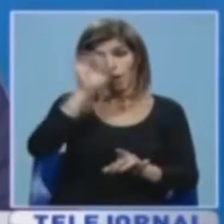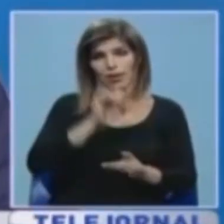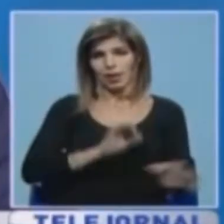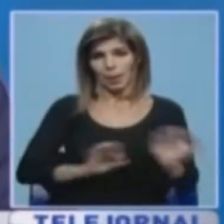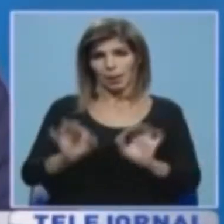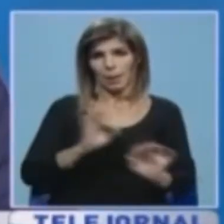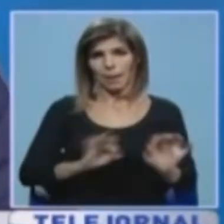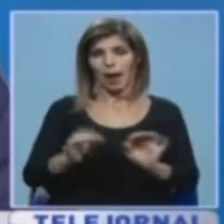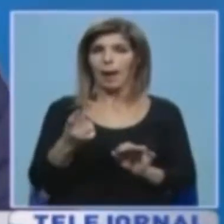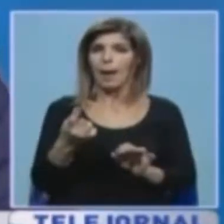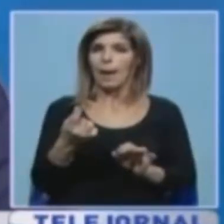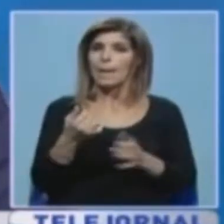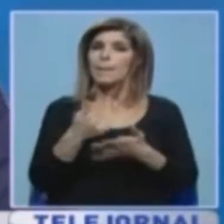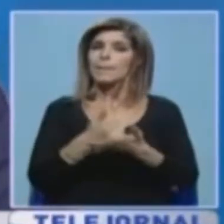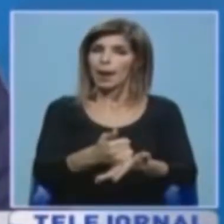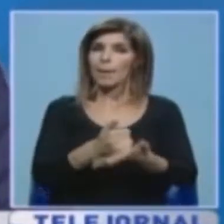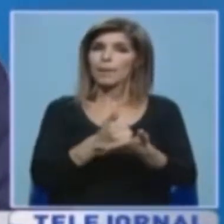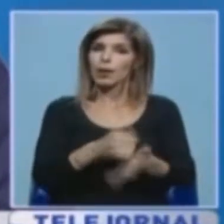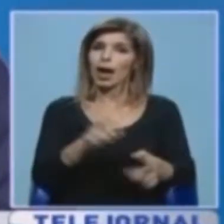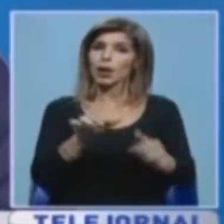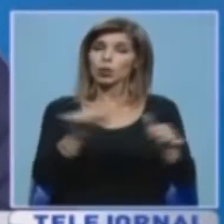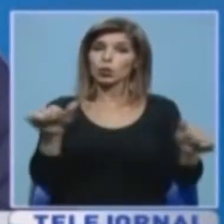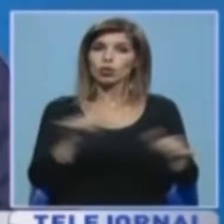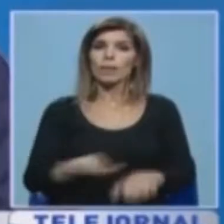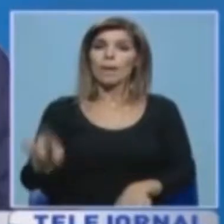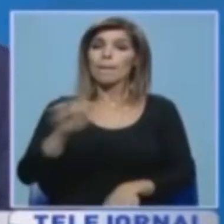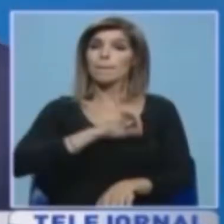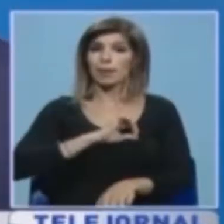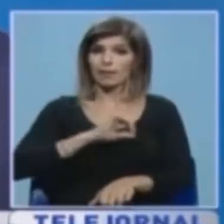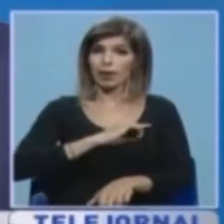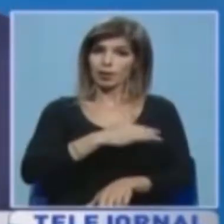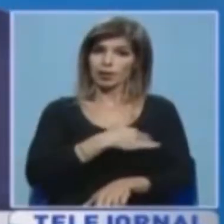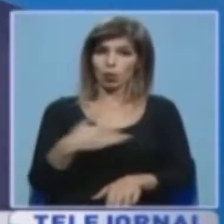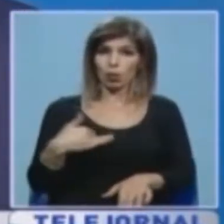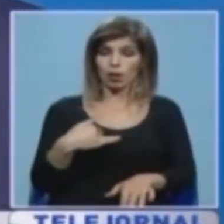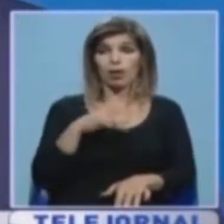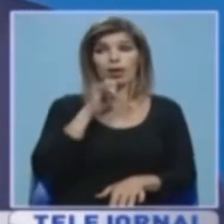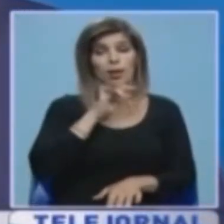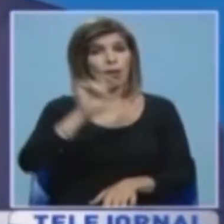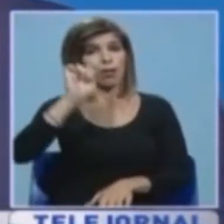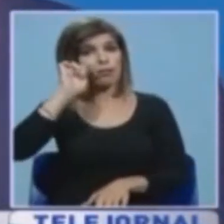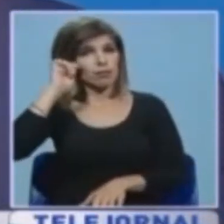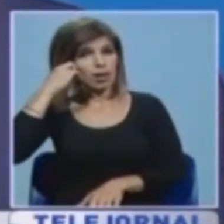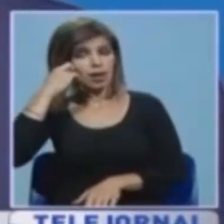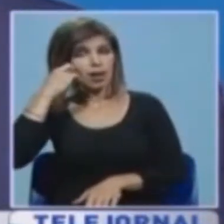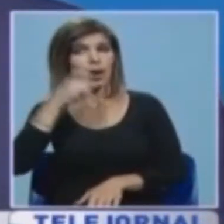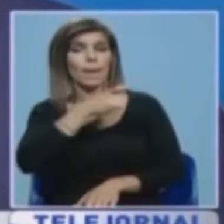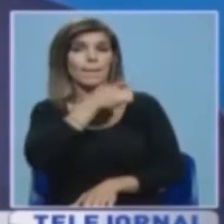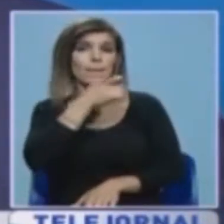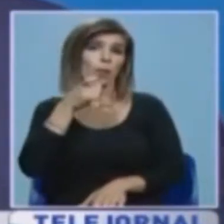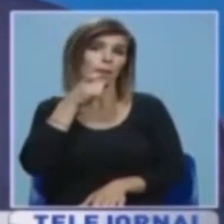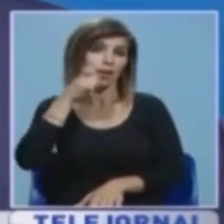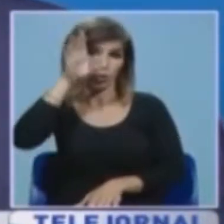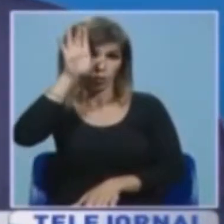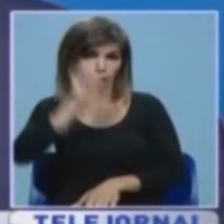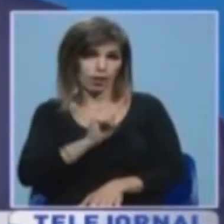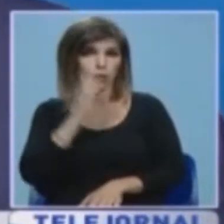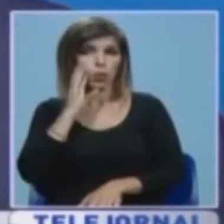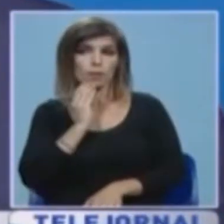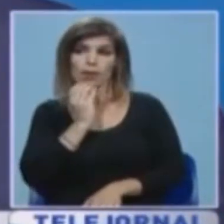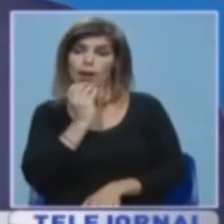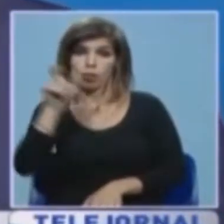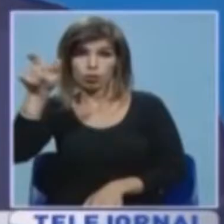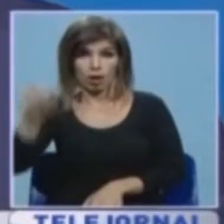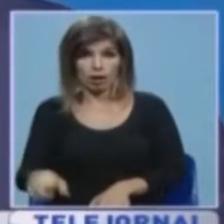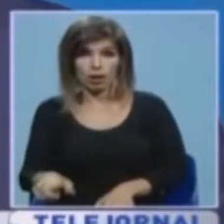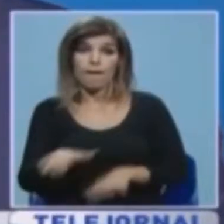sistemas privados de saúde, como o novo hospital privado que está em curso, e pôr em causa aquilo que é uma promessa deste governo do Miguel Albuquerque,